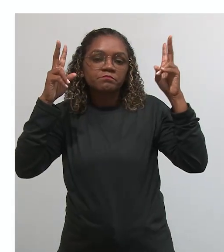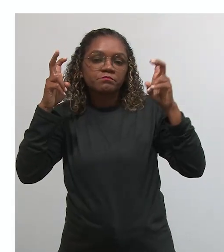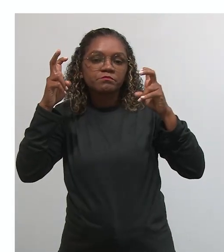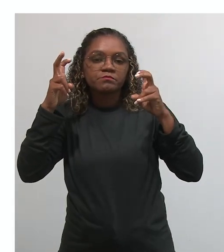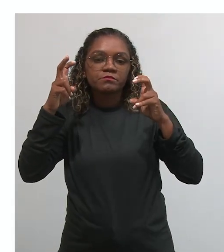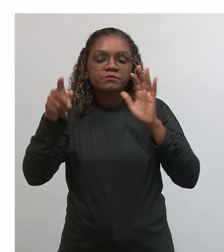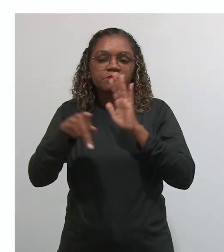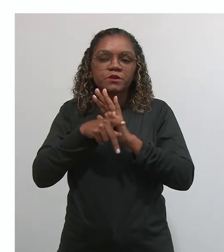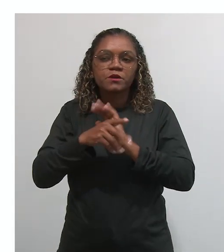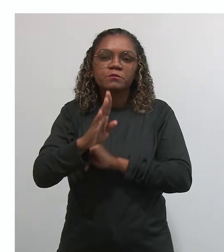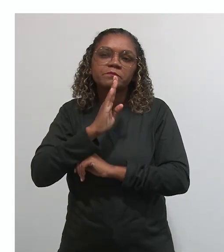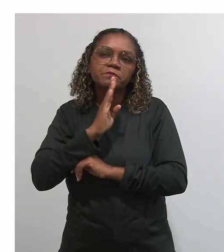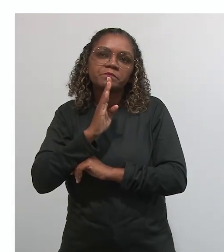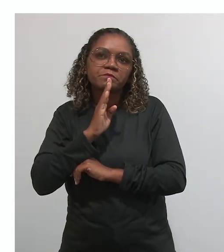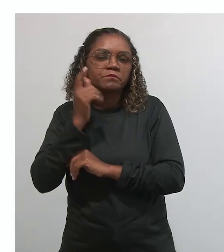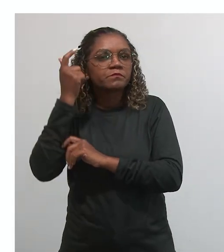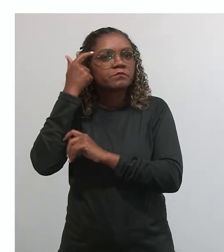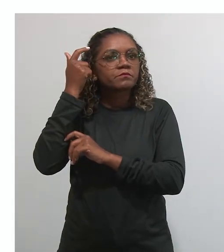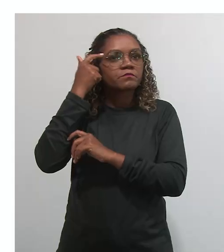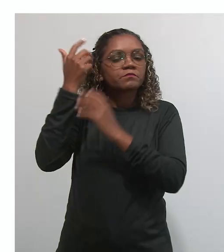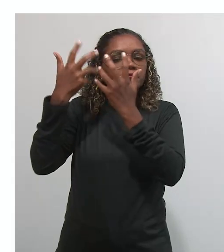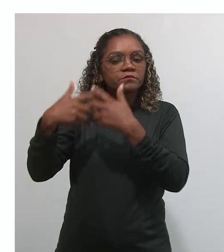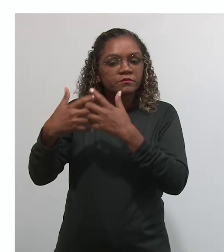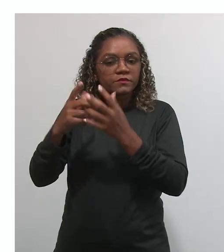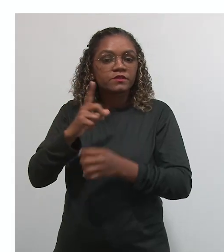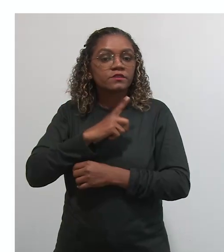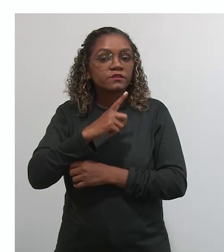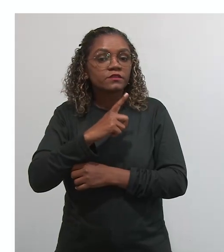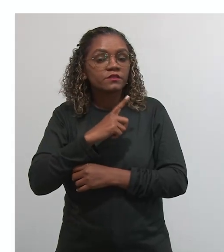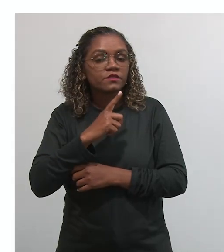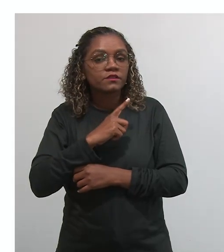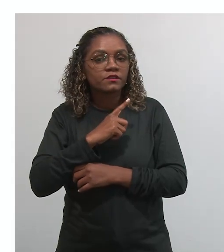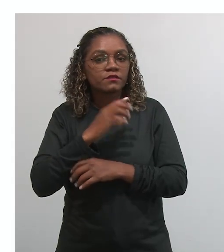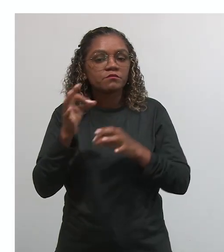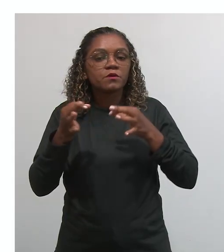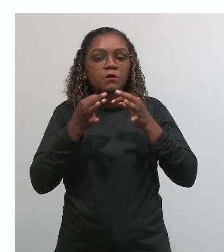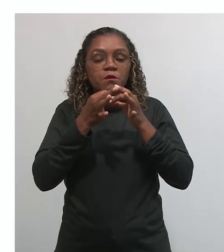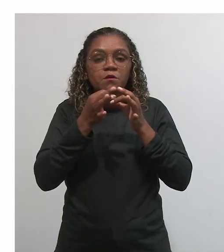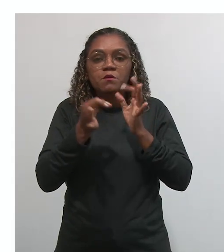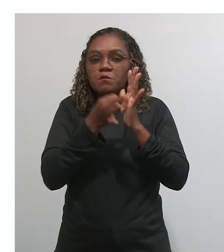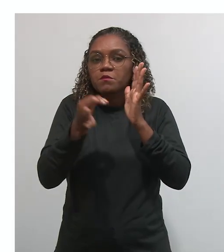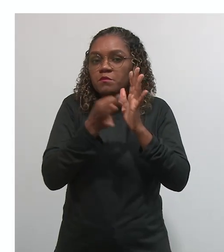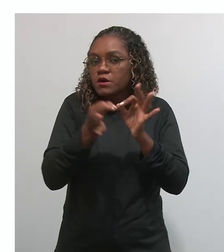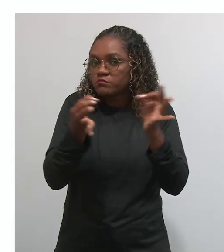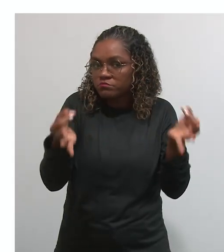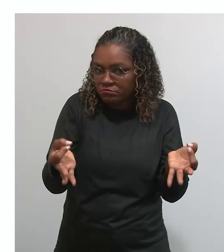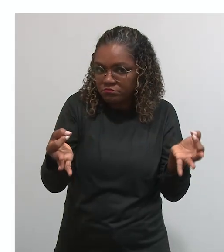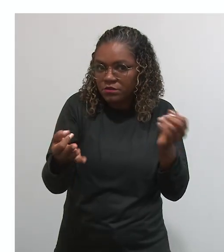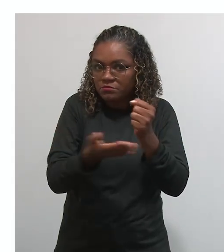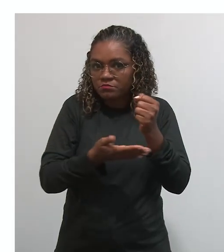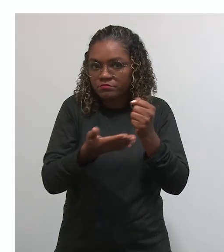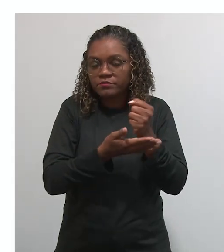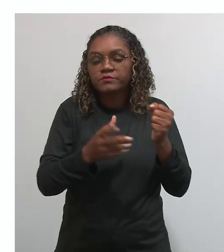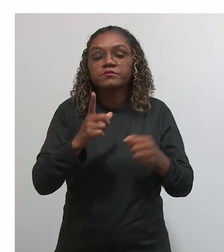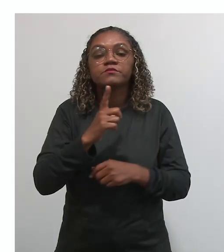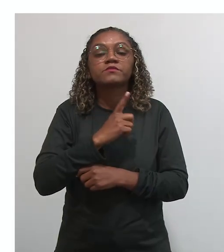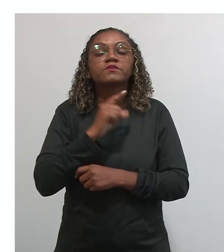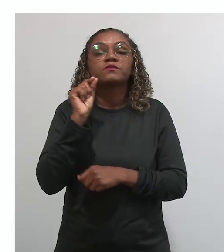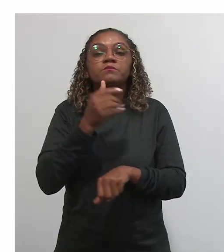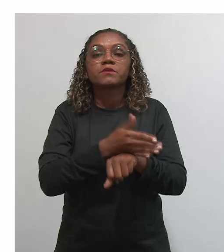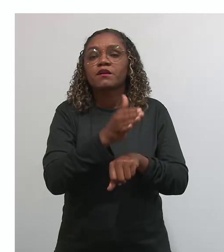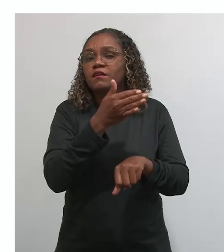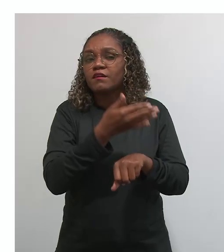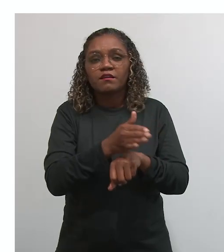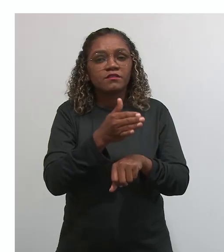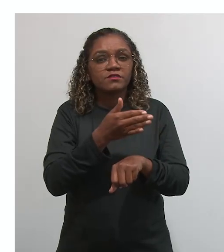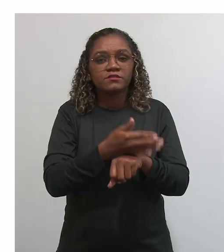conhecimento dele, e ele tem aí o senso comum como uma base, nós temos um conhecimento que é